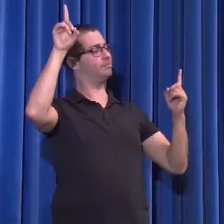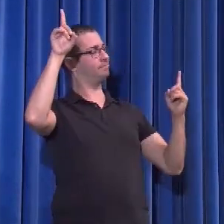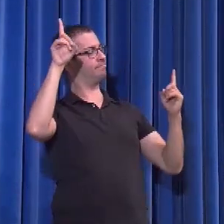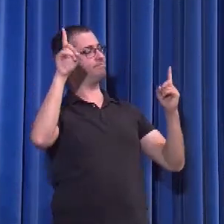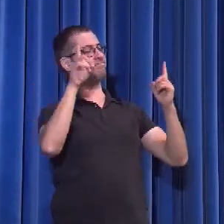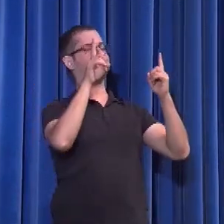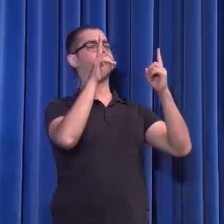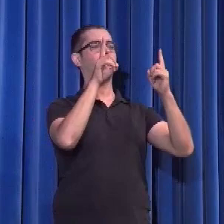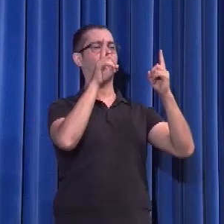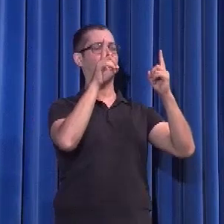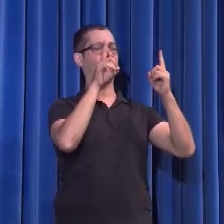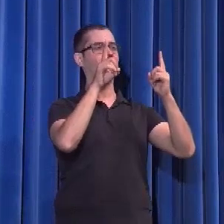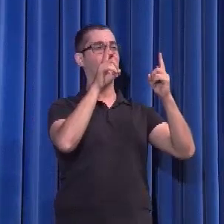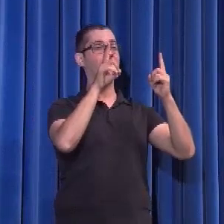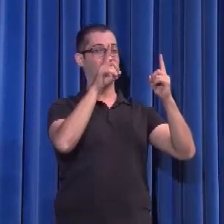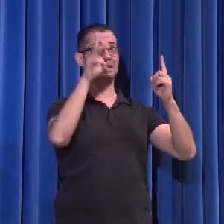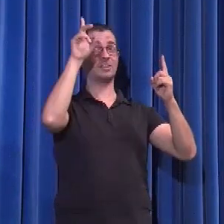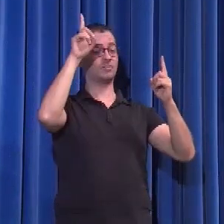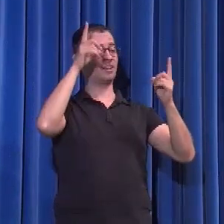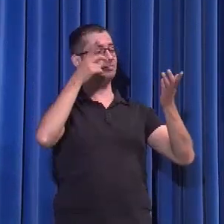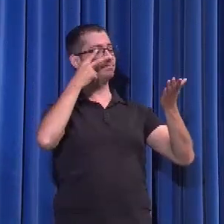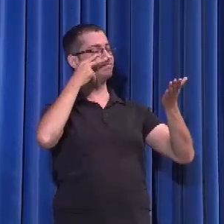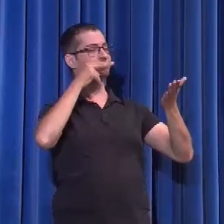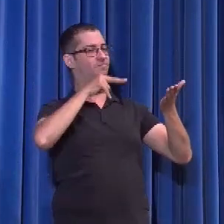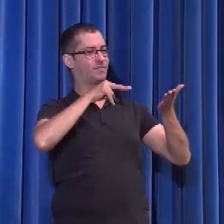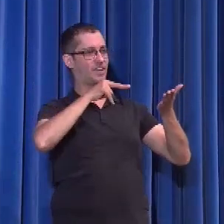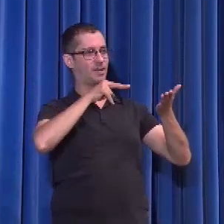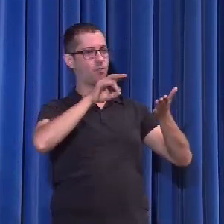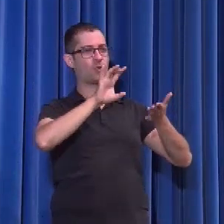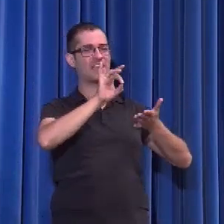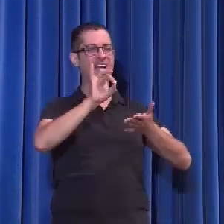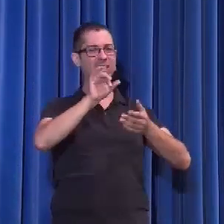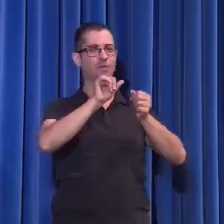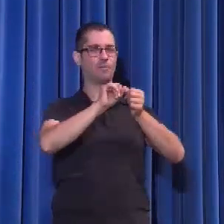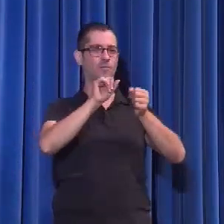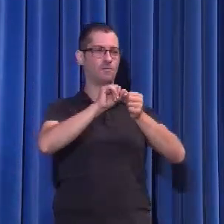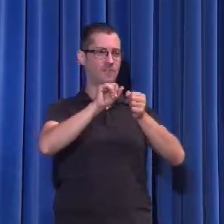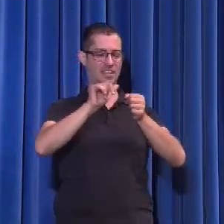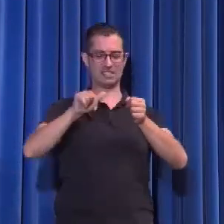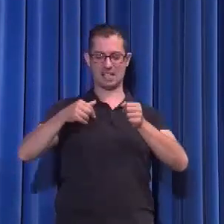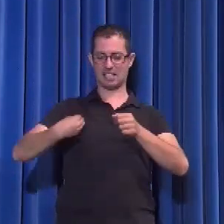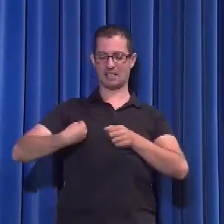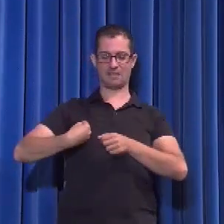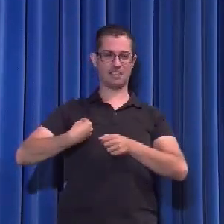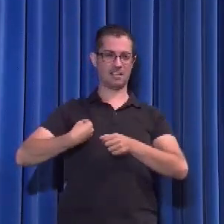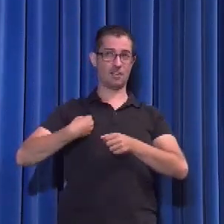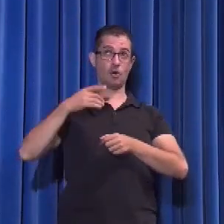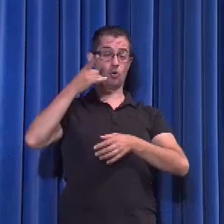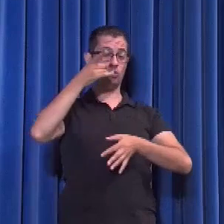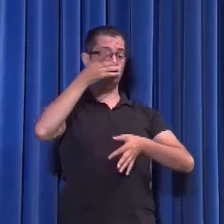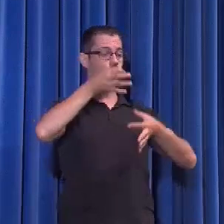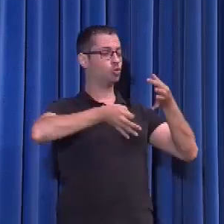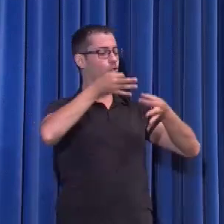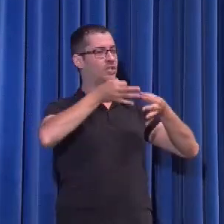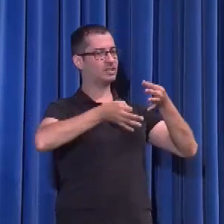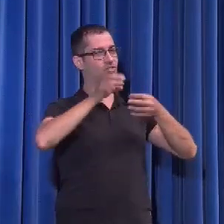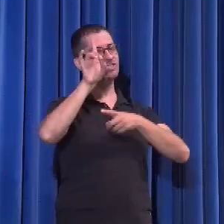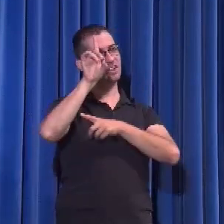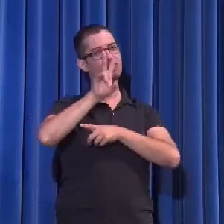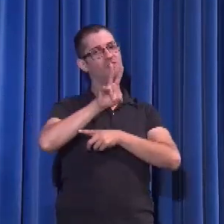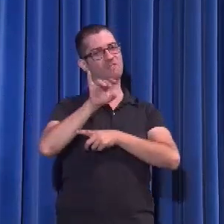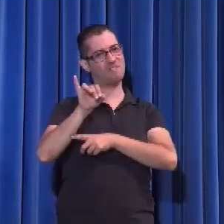meio do corpo em nossa vida. O juízo de Deus é iminente. Vai